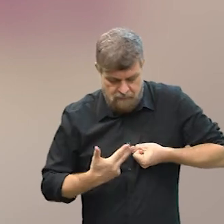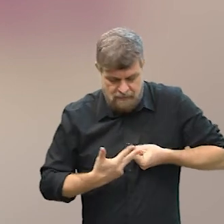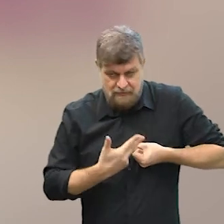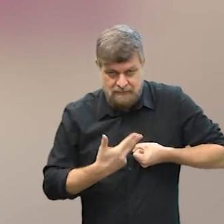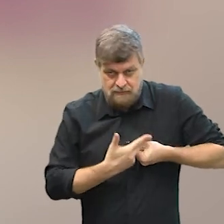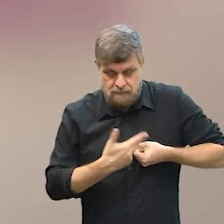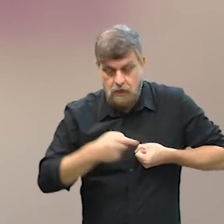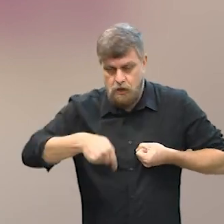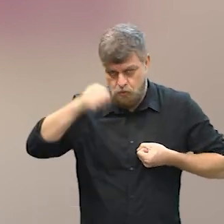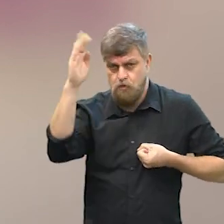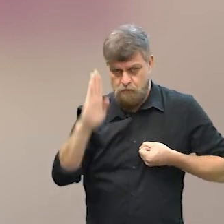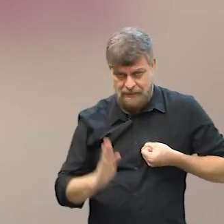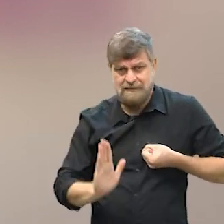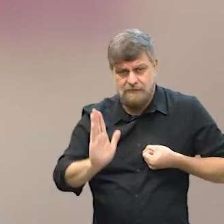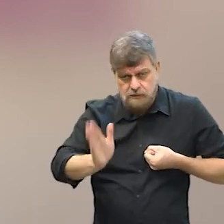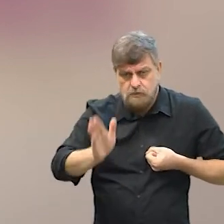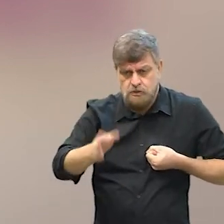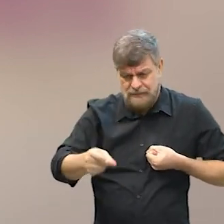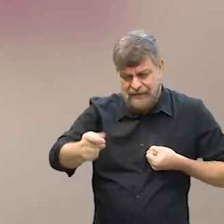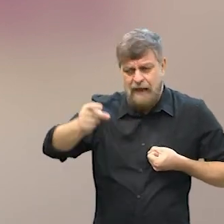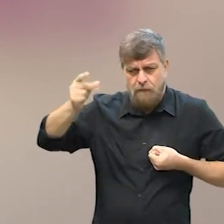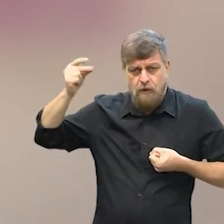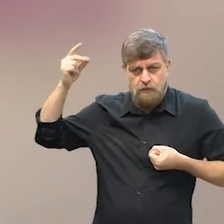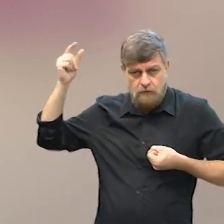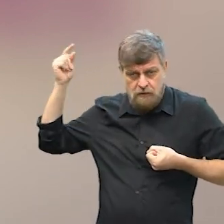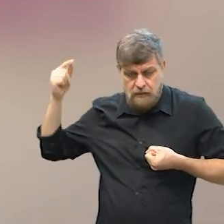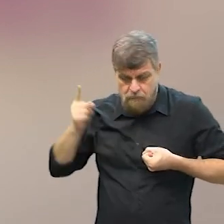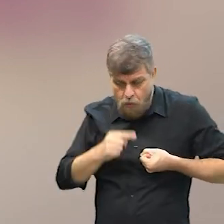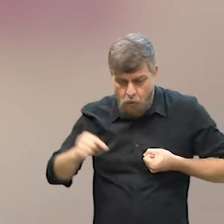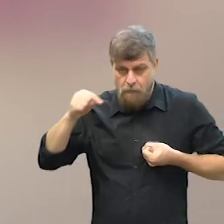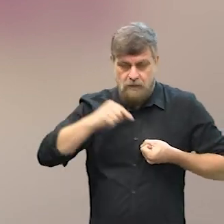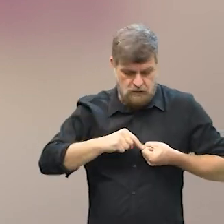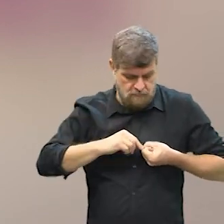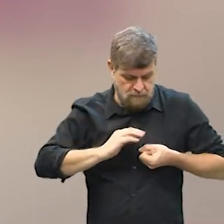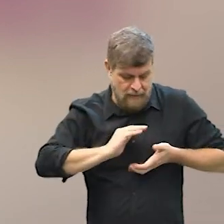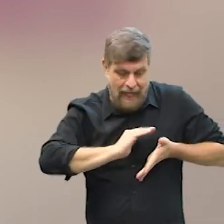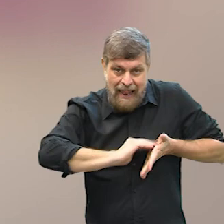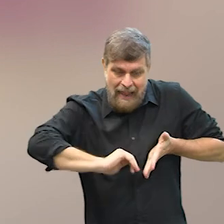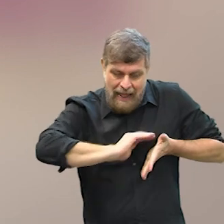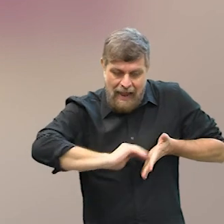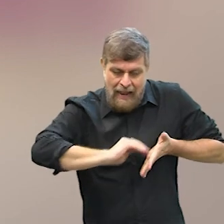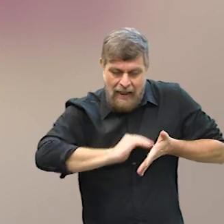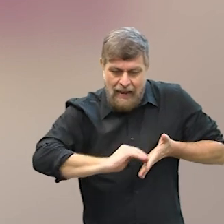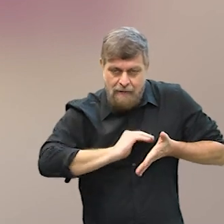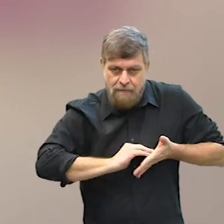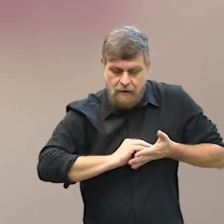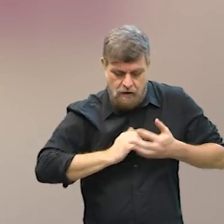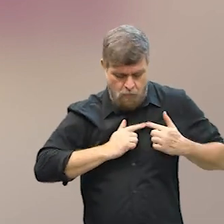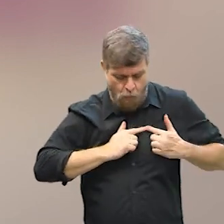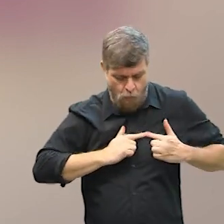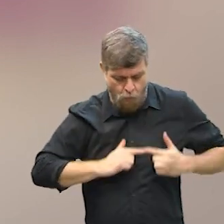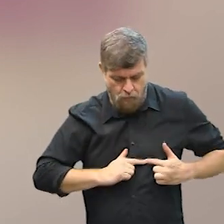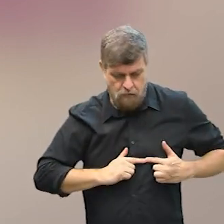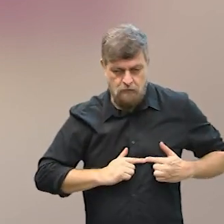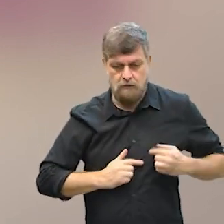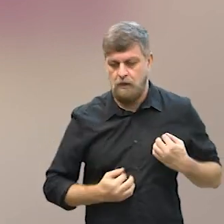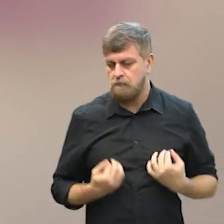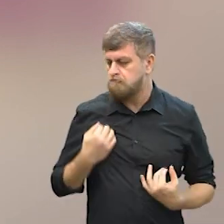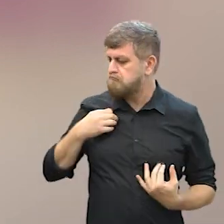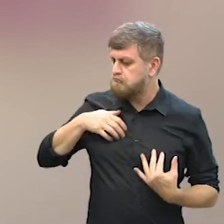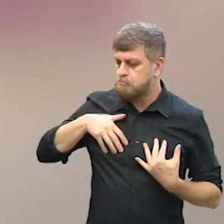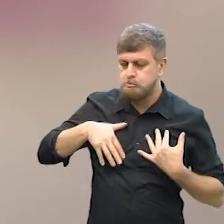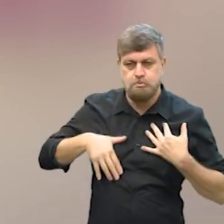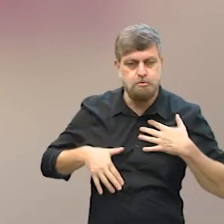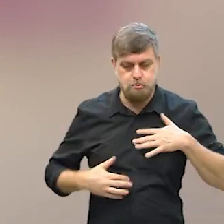cirurgia praticada no Brasil, já de há muito tempo, para a retirada desses coágulos. É possível, retirando